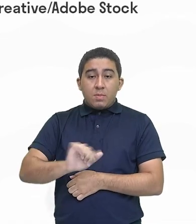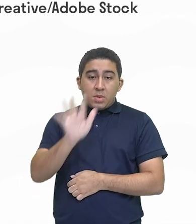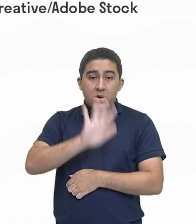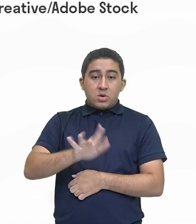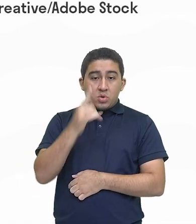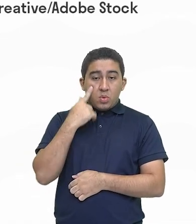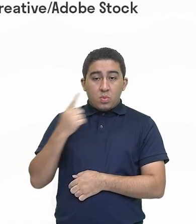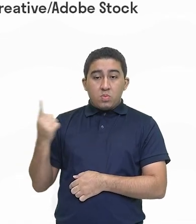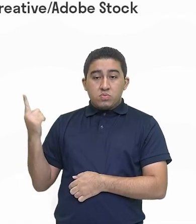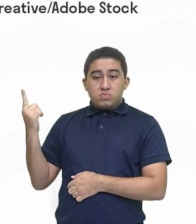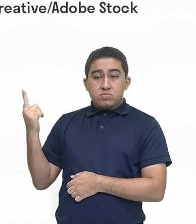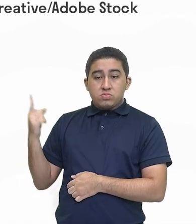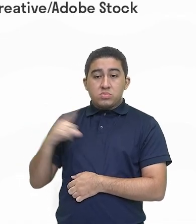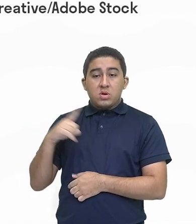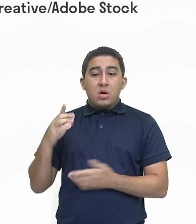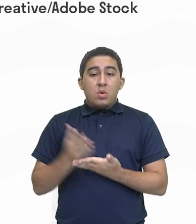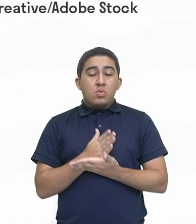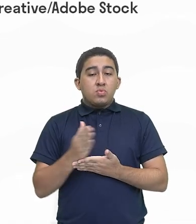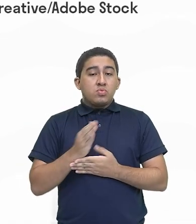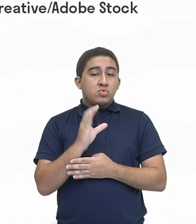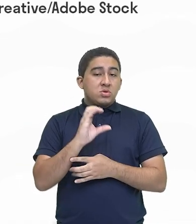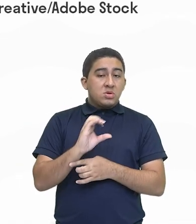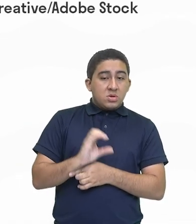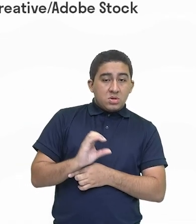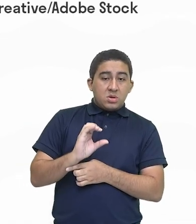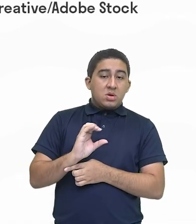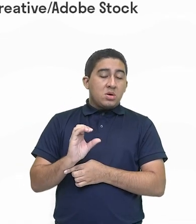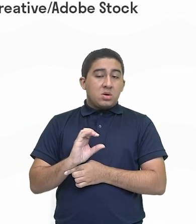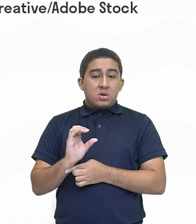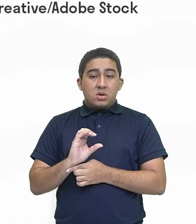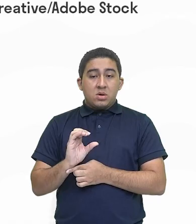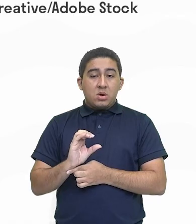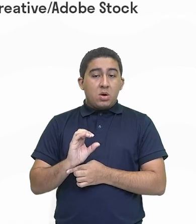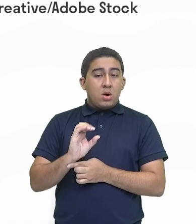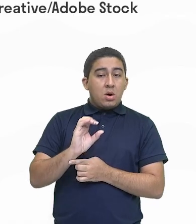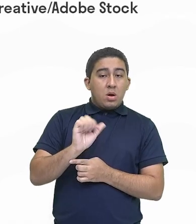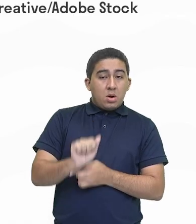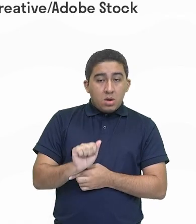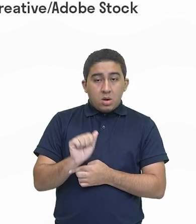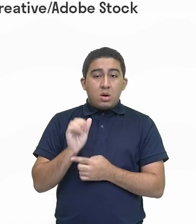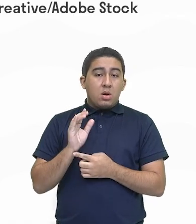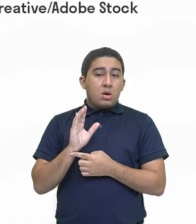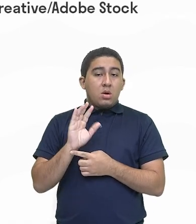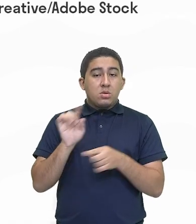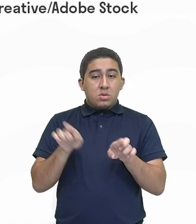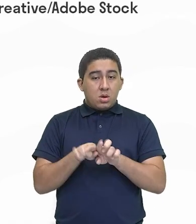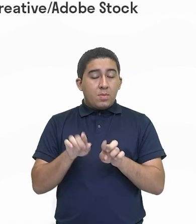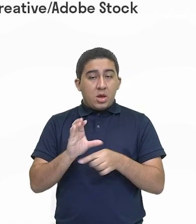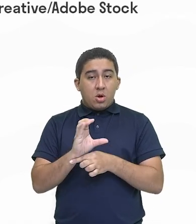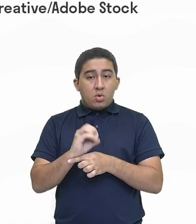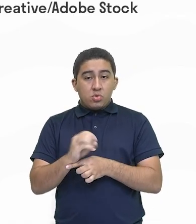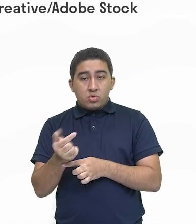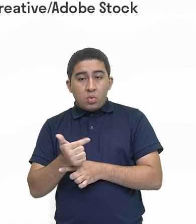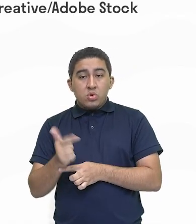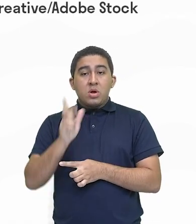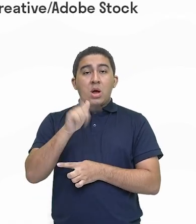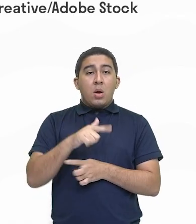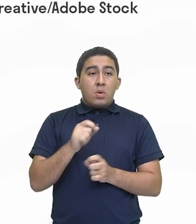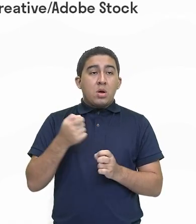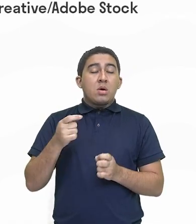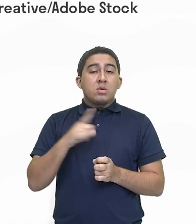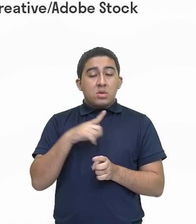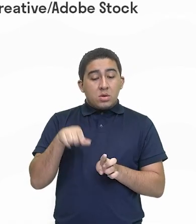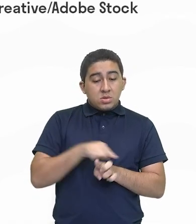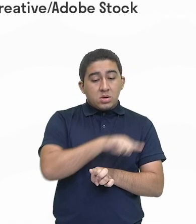ilustração, e tem alguns como carbono, nitrogênio, oxigênio e fósforo, eles participam dos ciclos biogeoquímicos, e